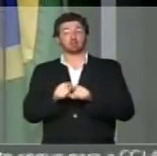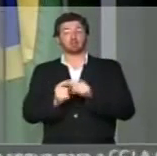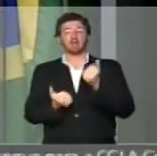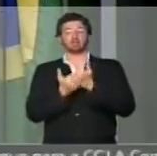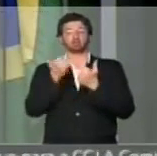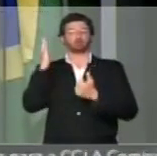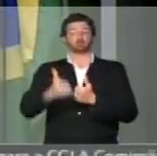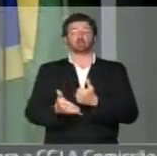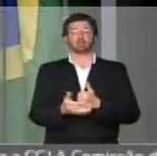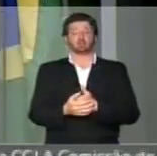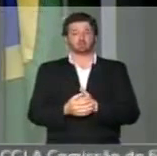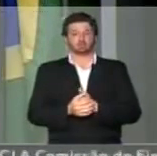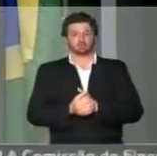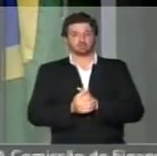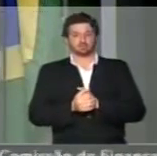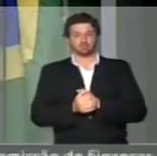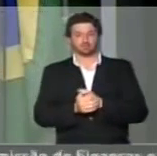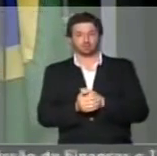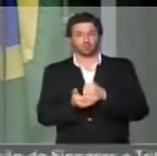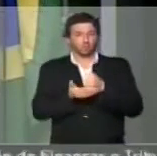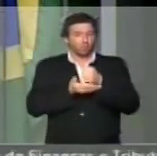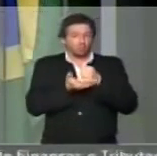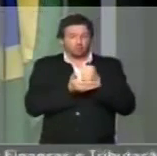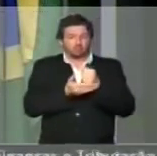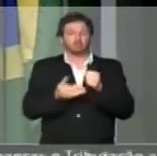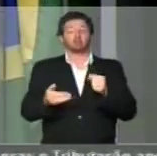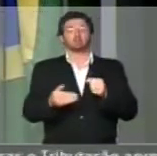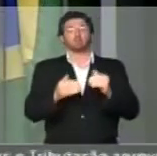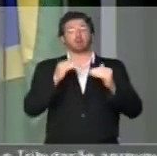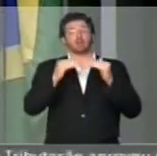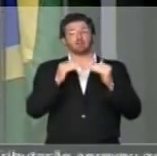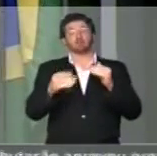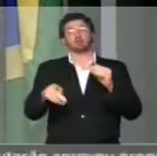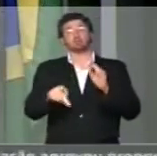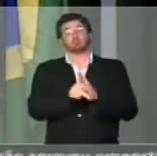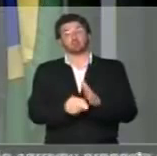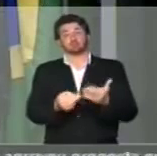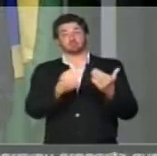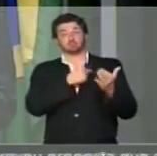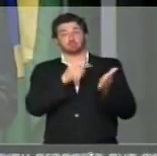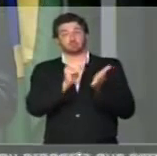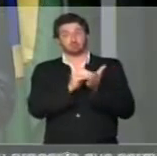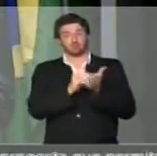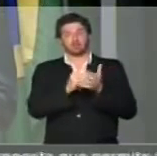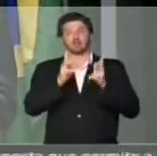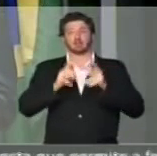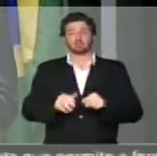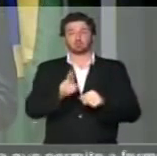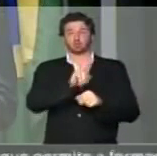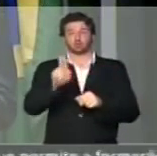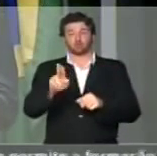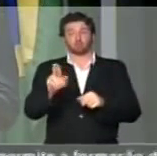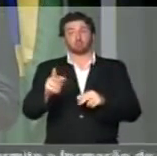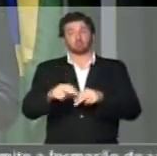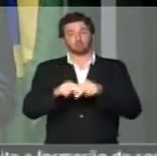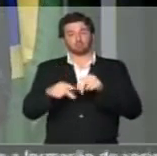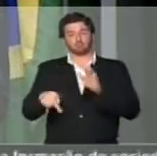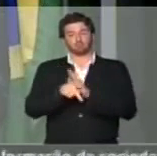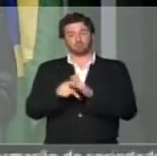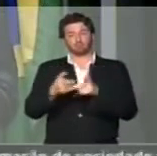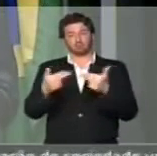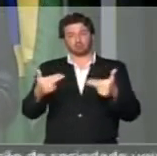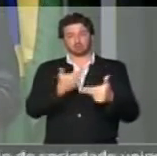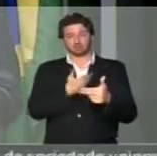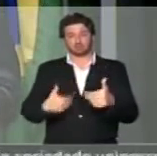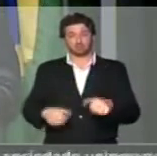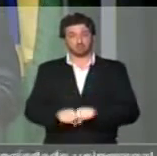diretos. Os mínimos padrões de responsabilidade e idoneidade no trato da coisa pública